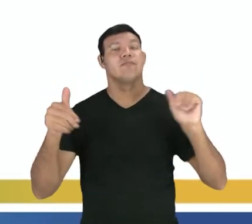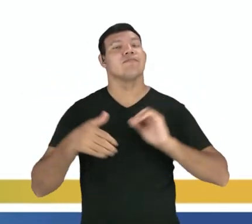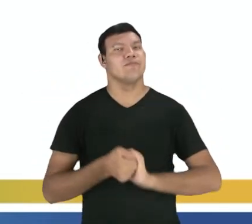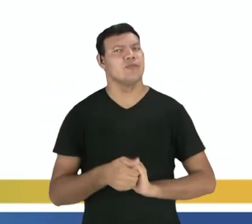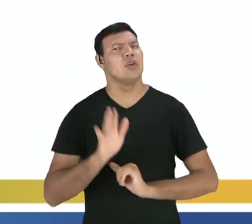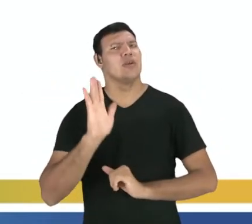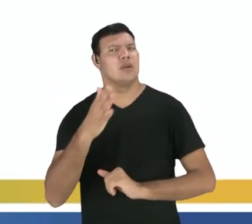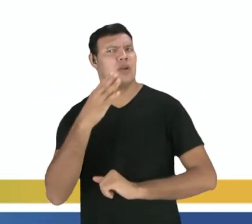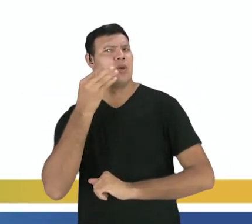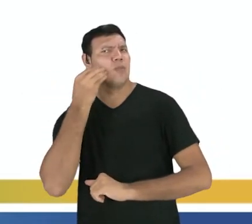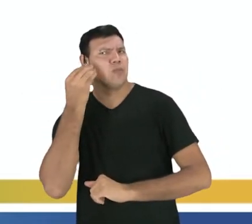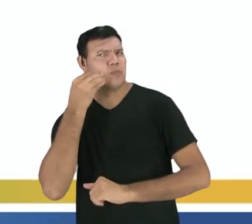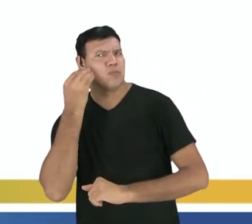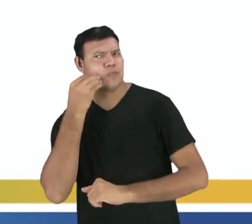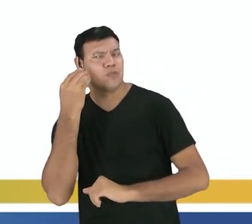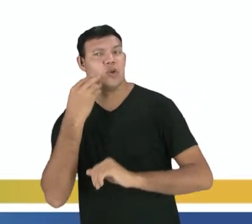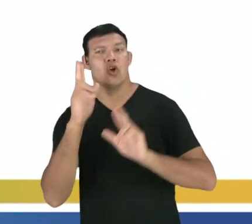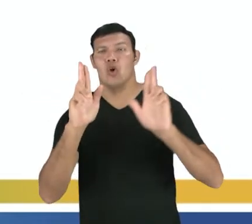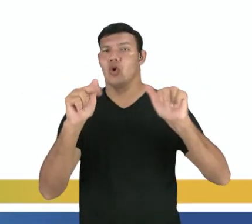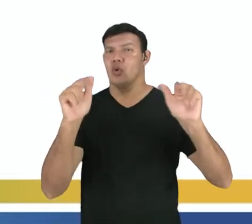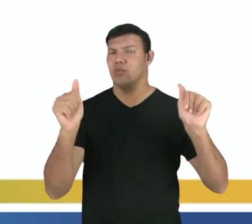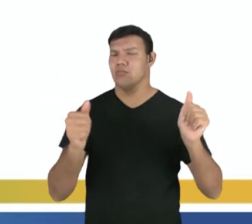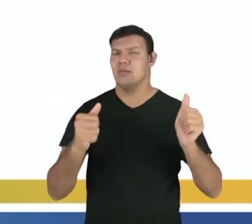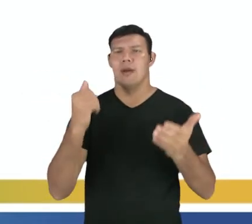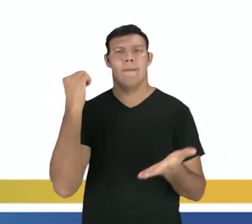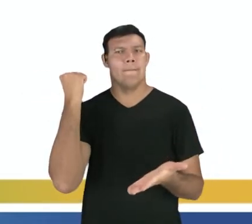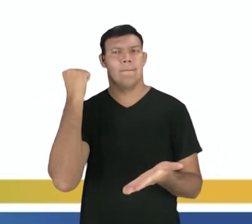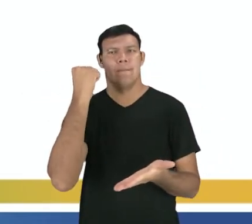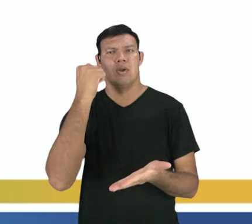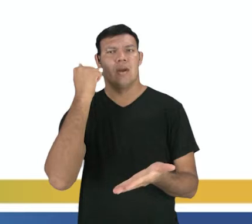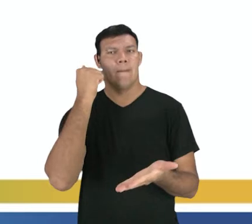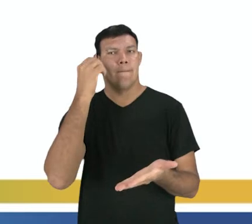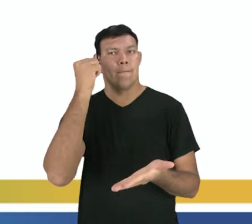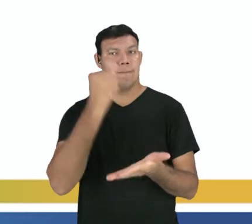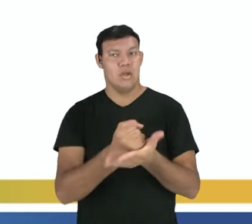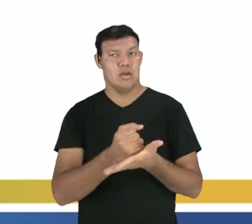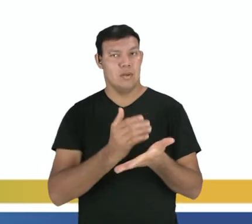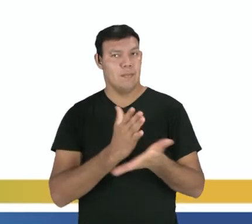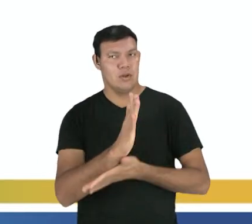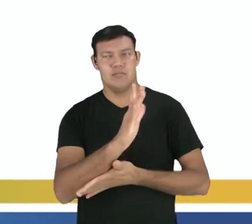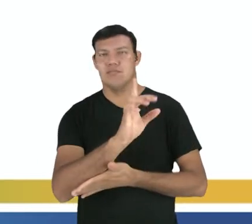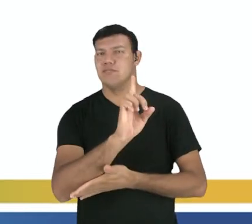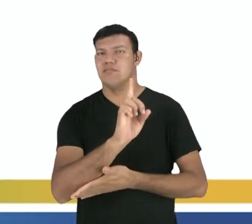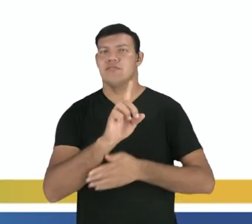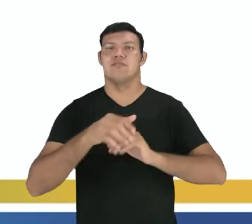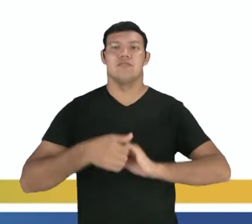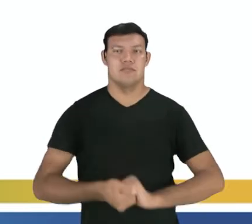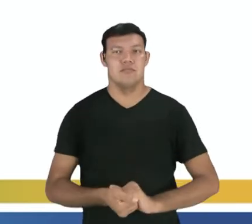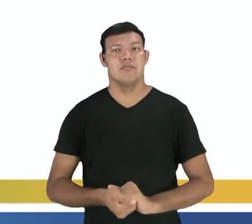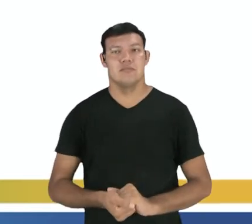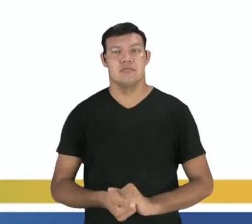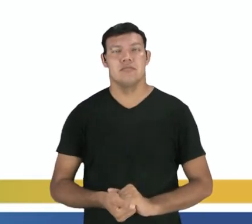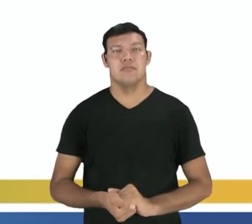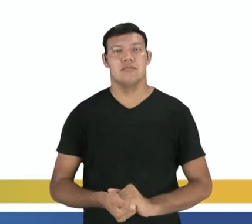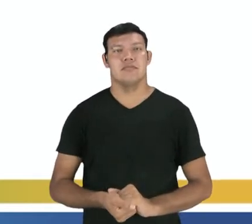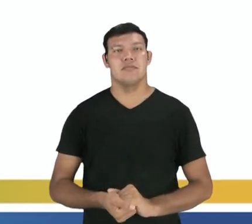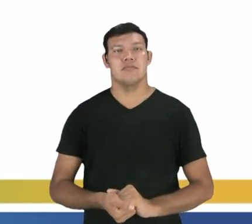fizeram várias tentativas, mas ainda não foi aprovada a presença do futebol americano, American Soccer,